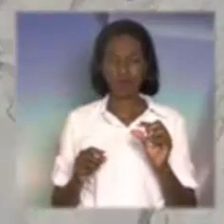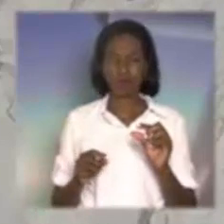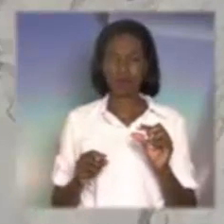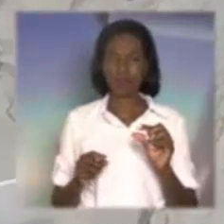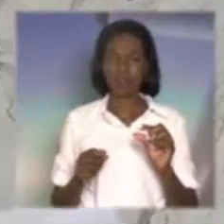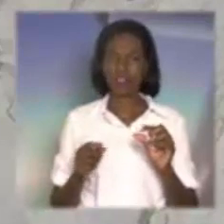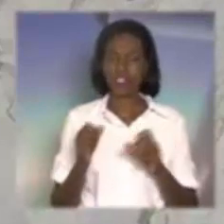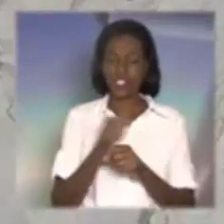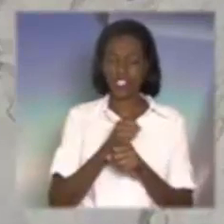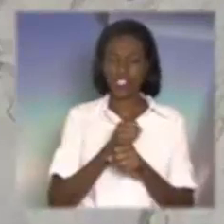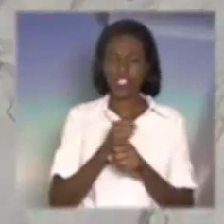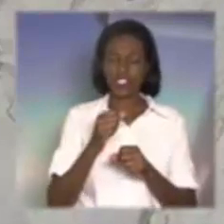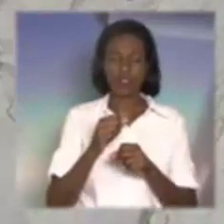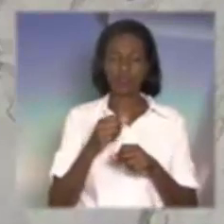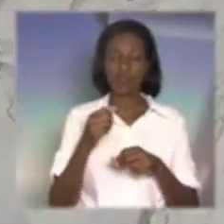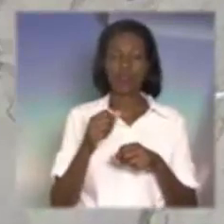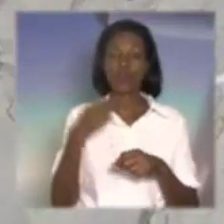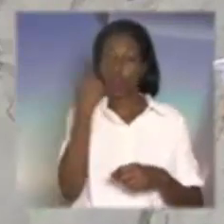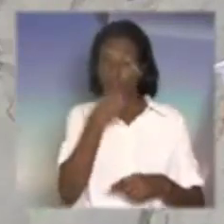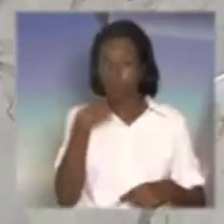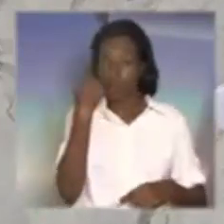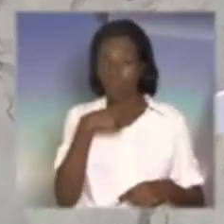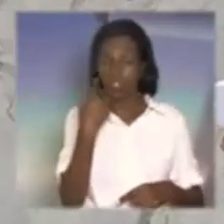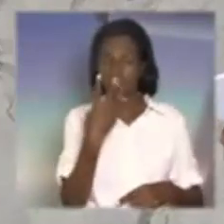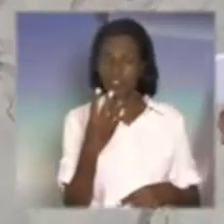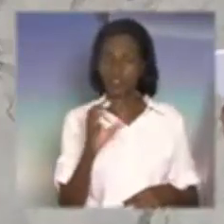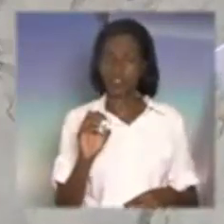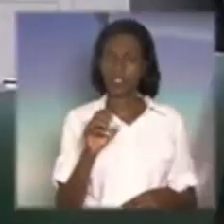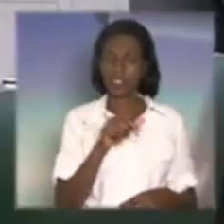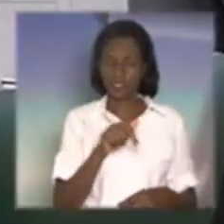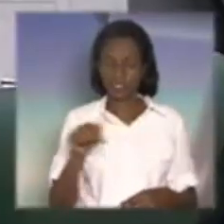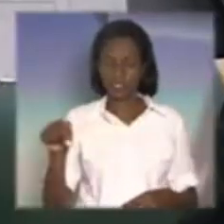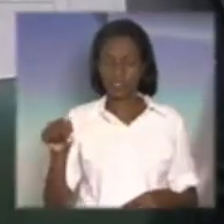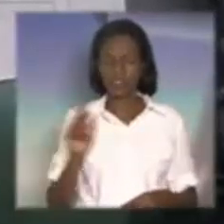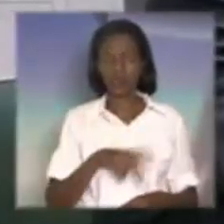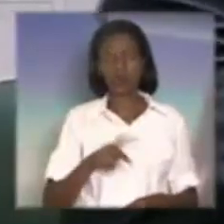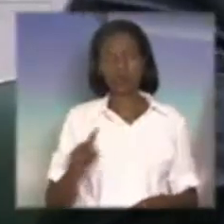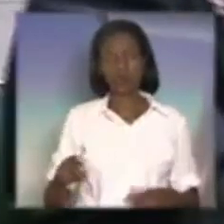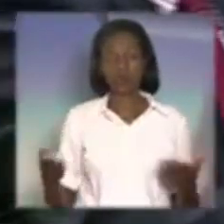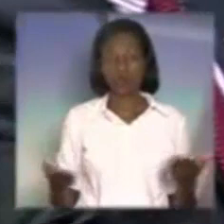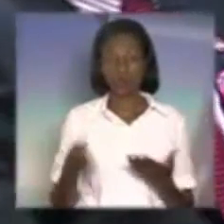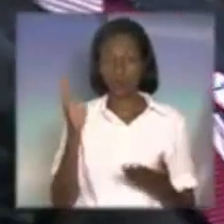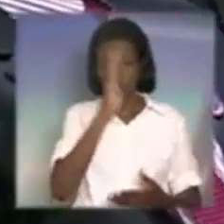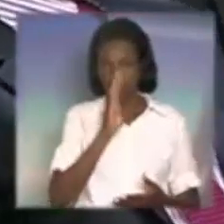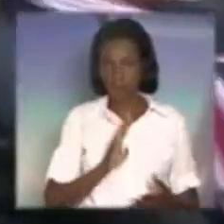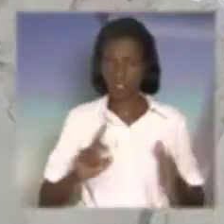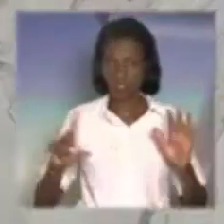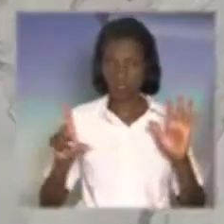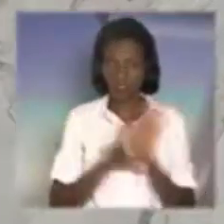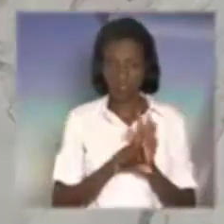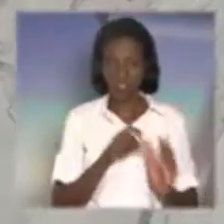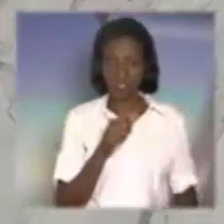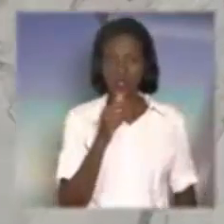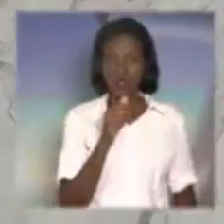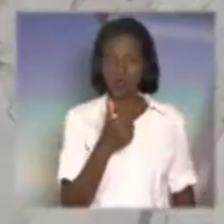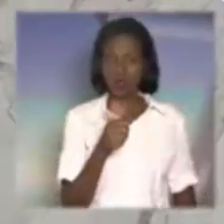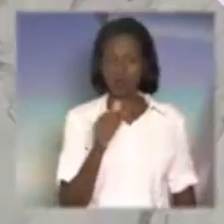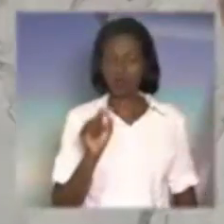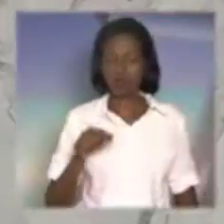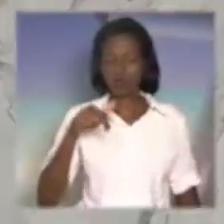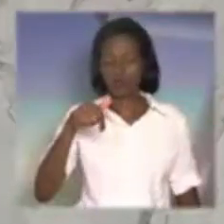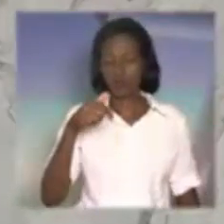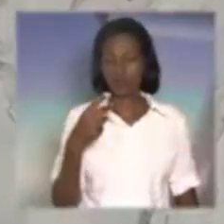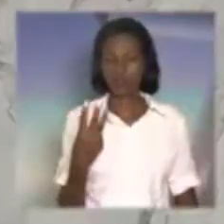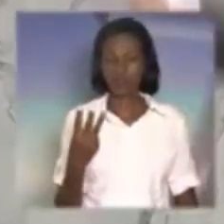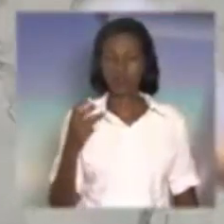semanais 40 horas semanais então professor hoje no Brasil pela lei pela lei 11.738 que